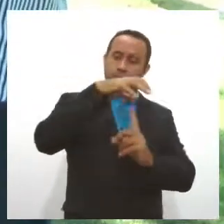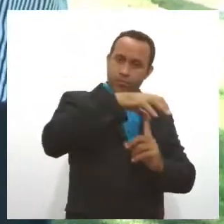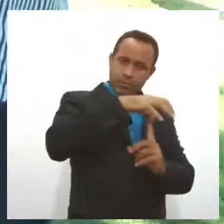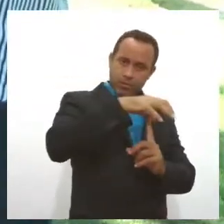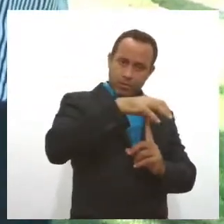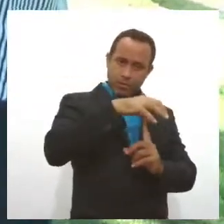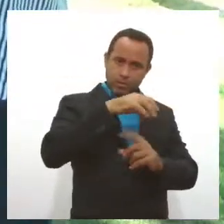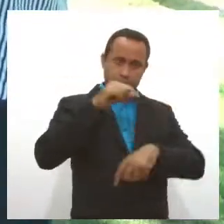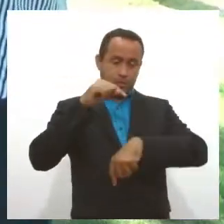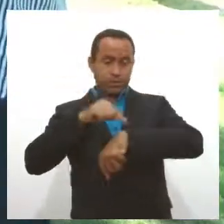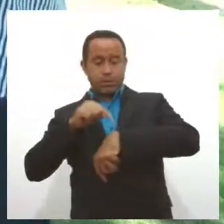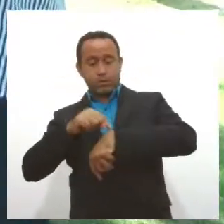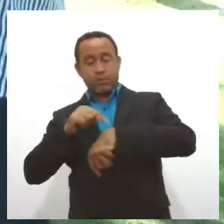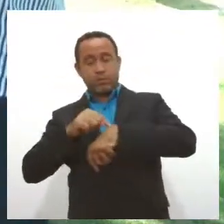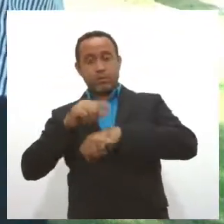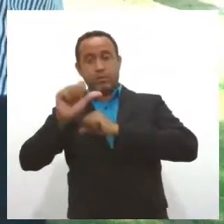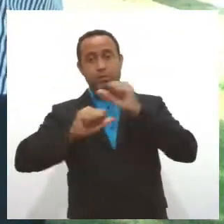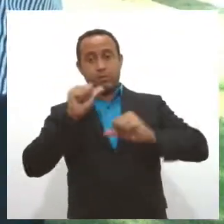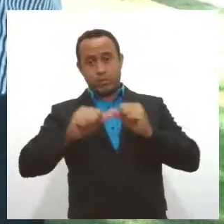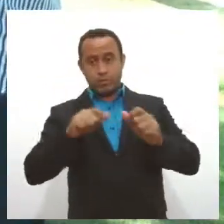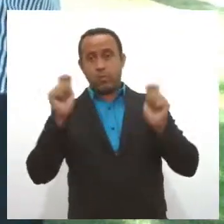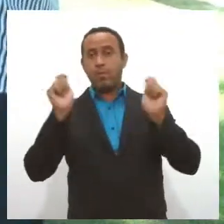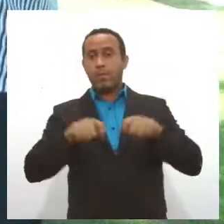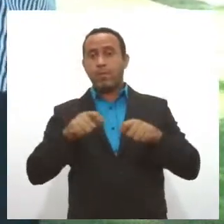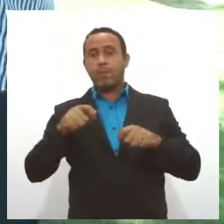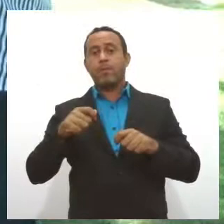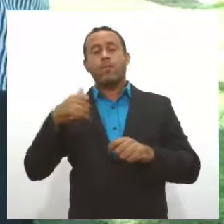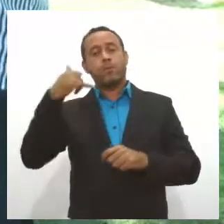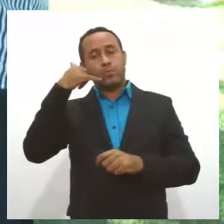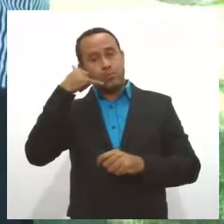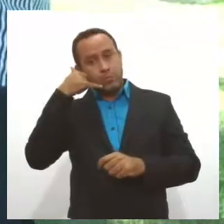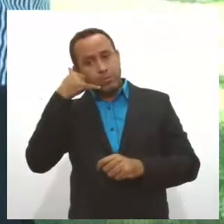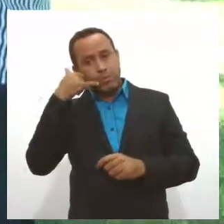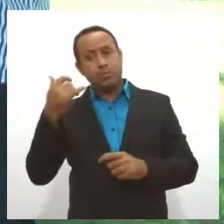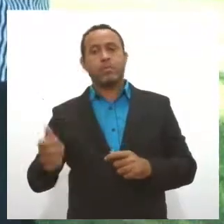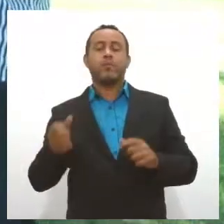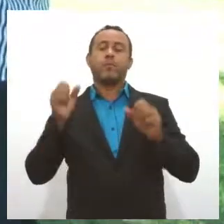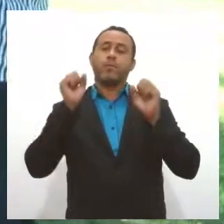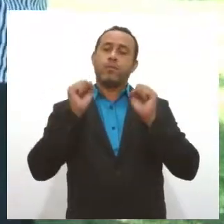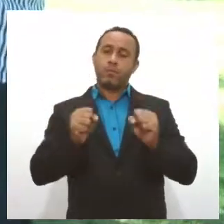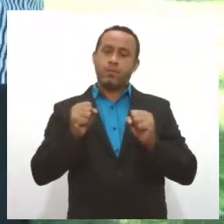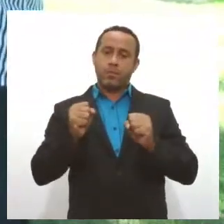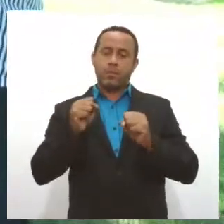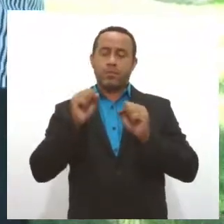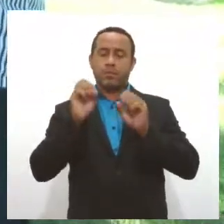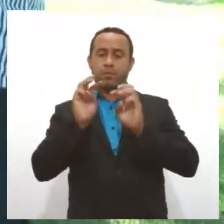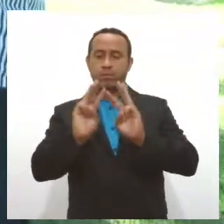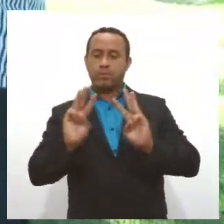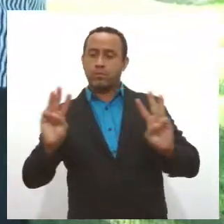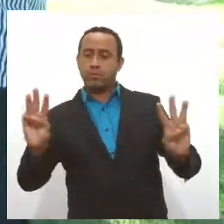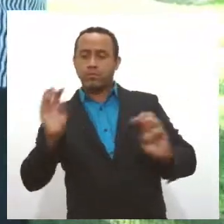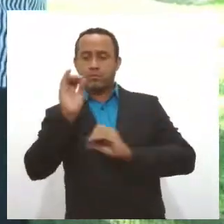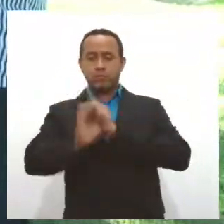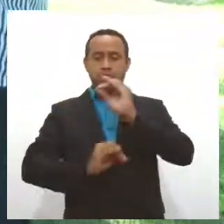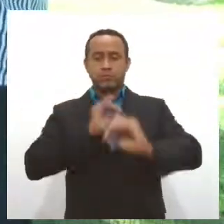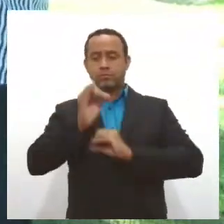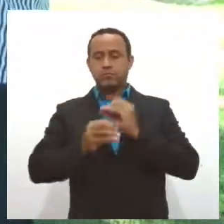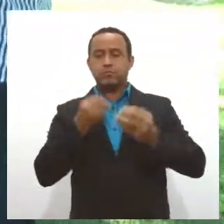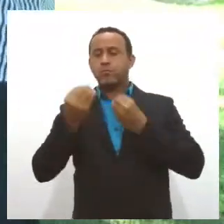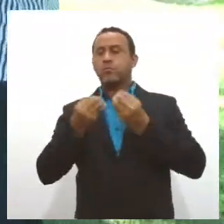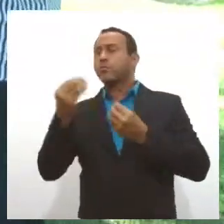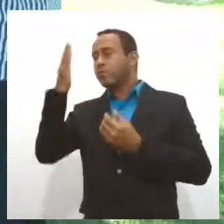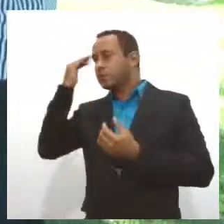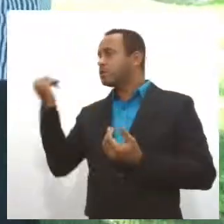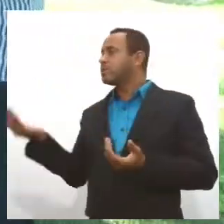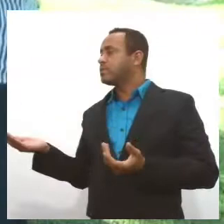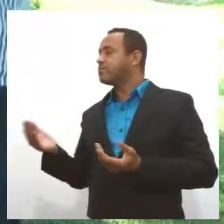seus horários alterados, pode ligar para a Insurb, pode procurar no site, como é que ele pode ficar informado?